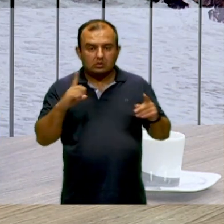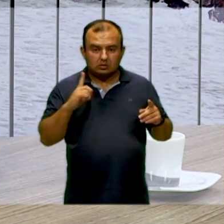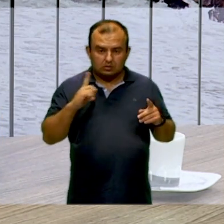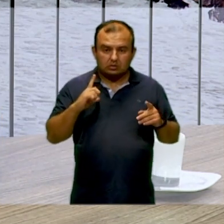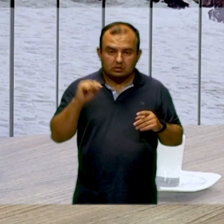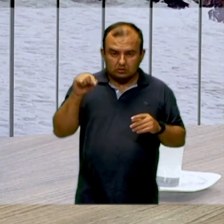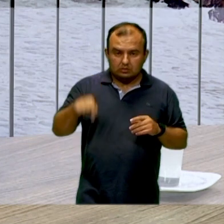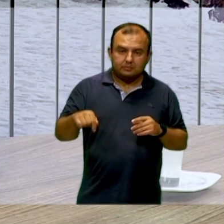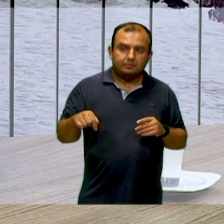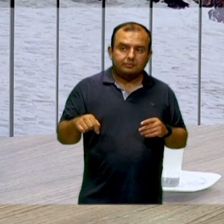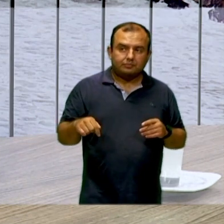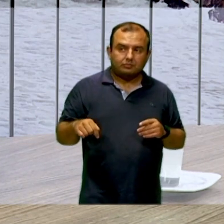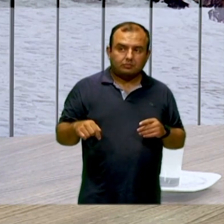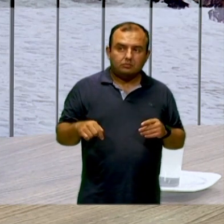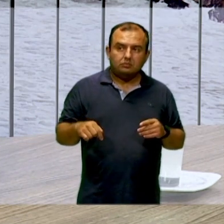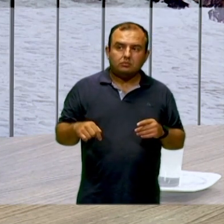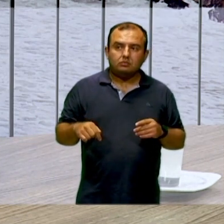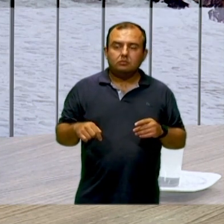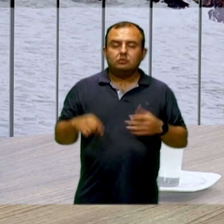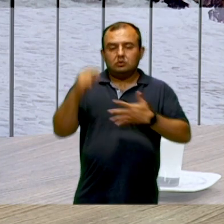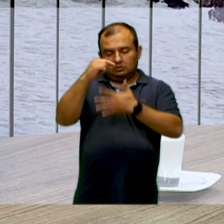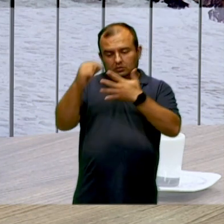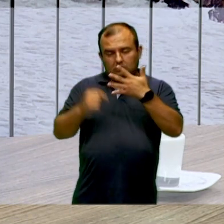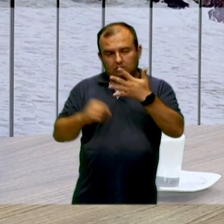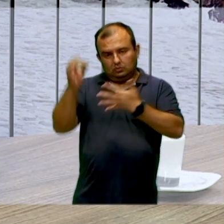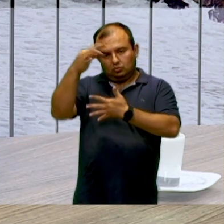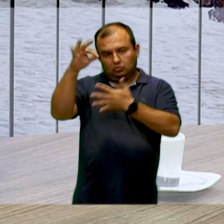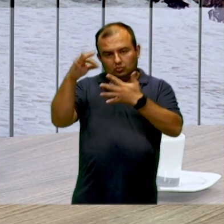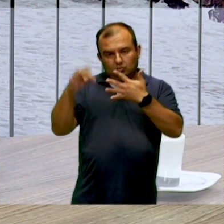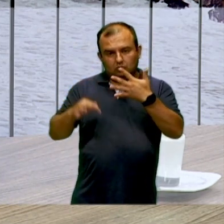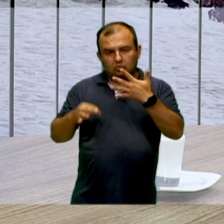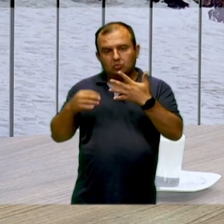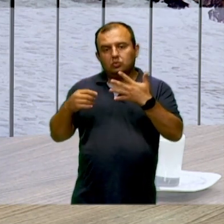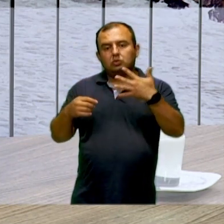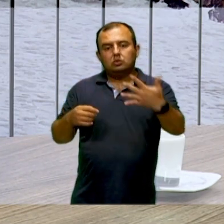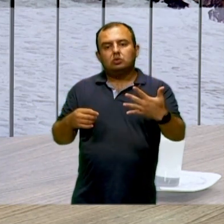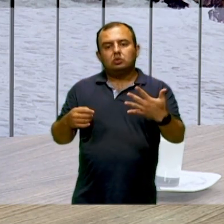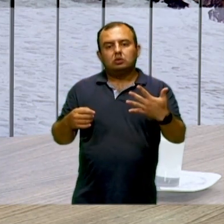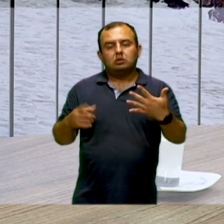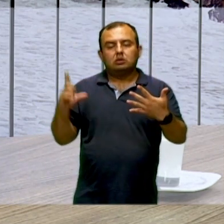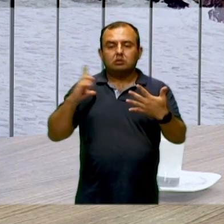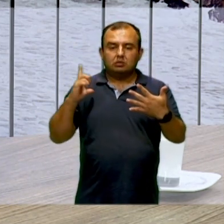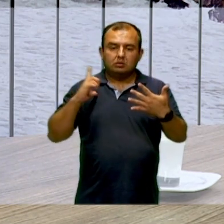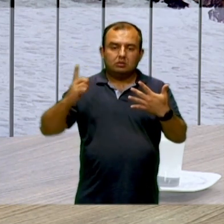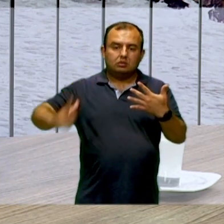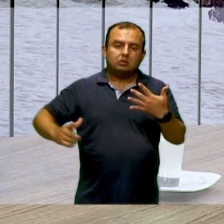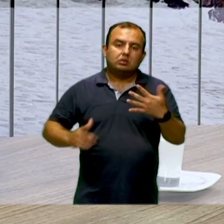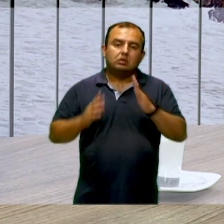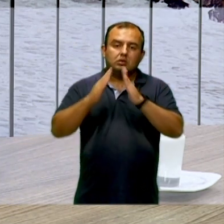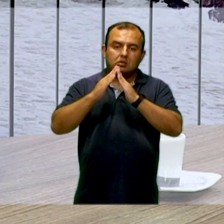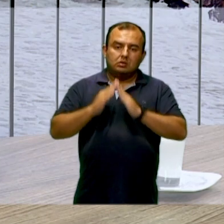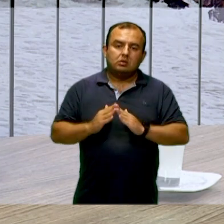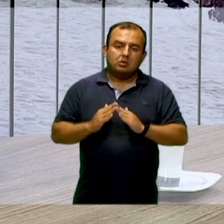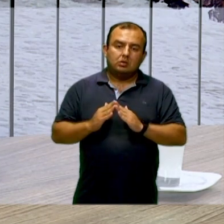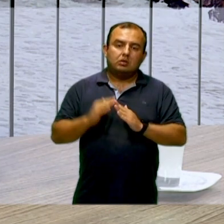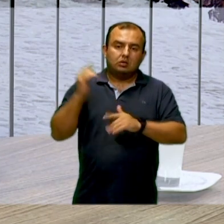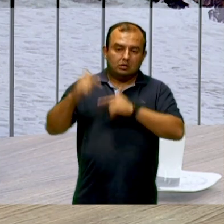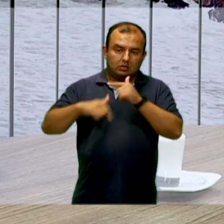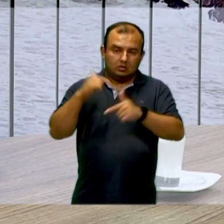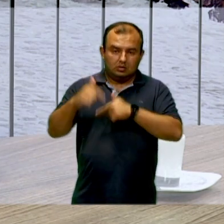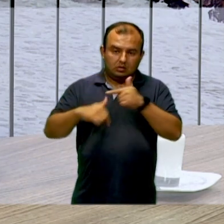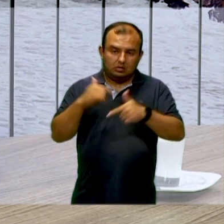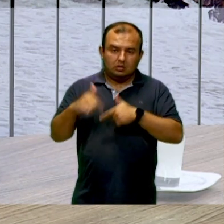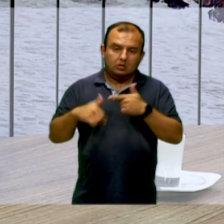estiver ali com os critérios impostos, sendo não morador, mas